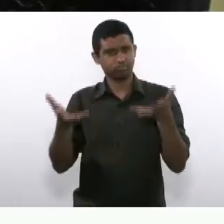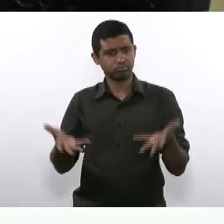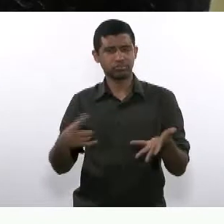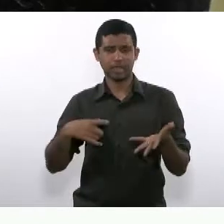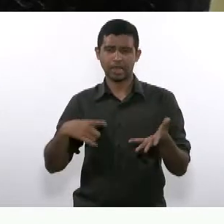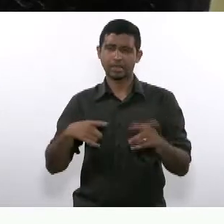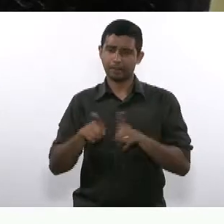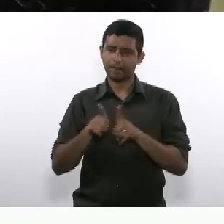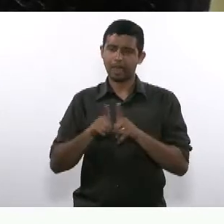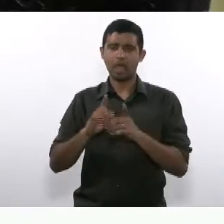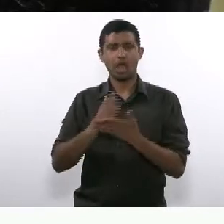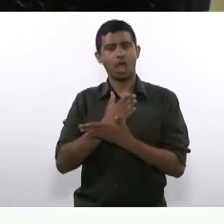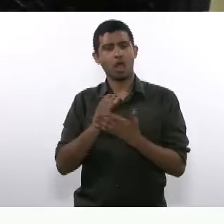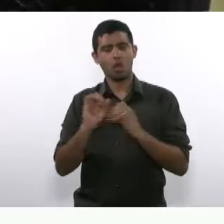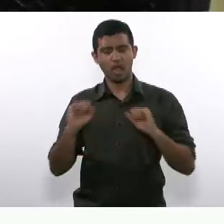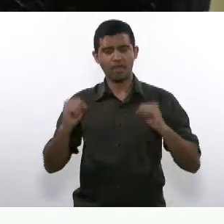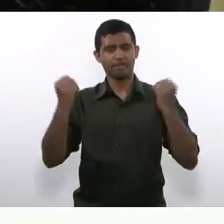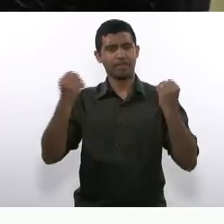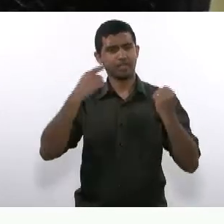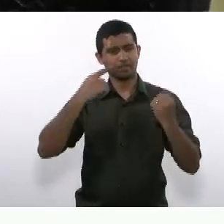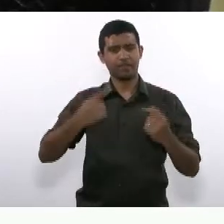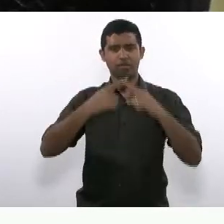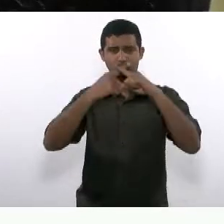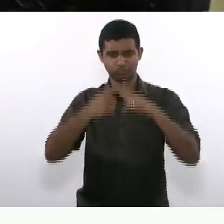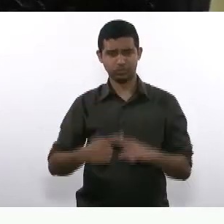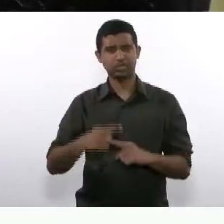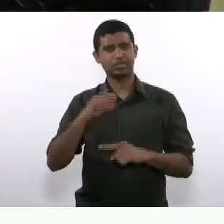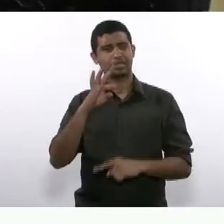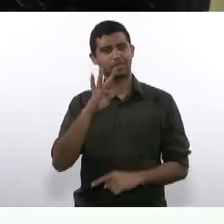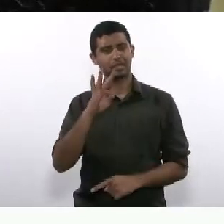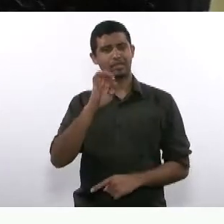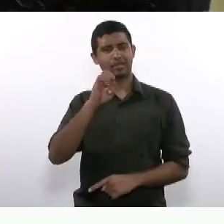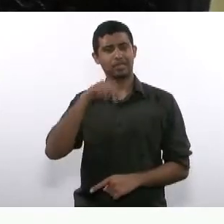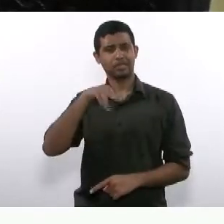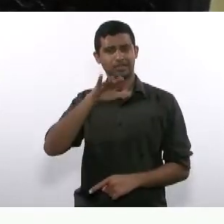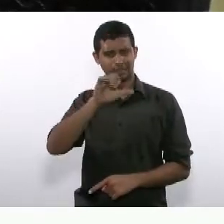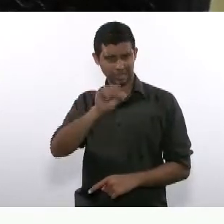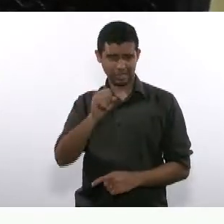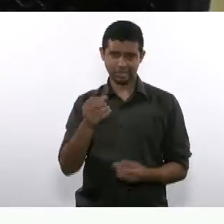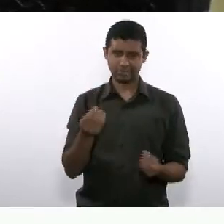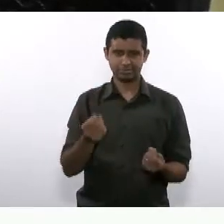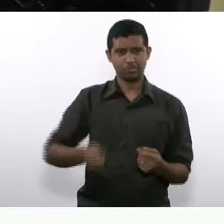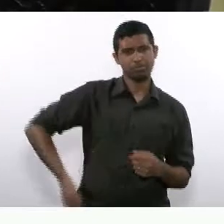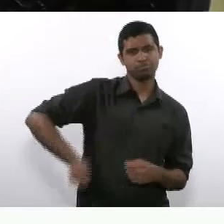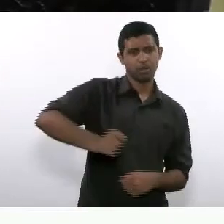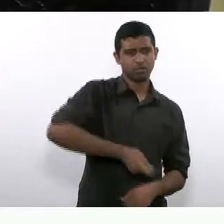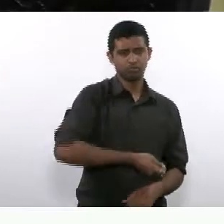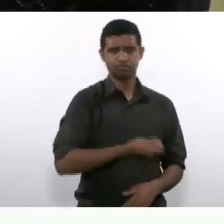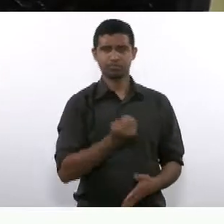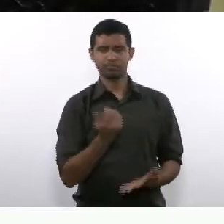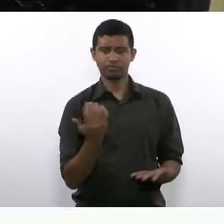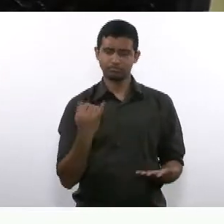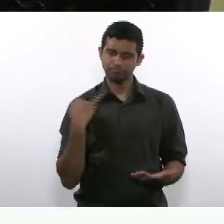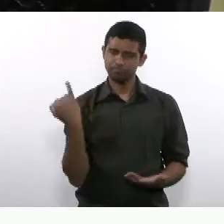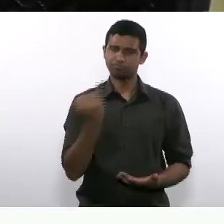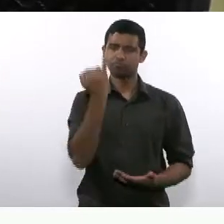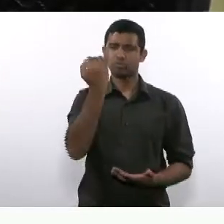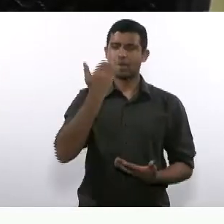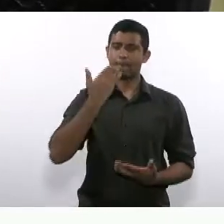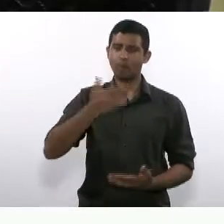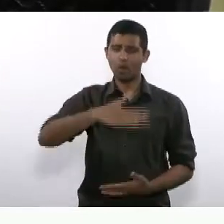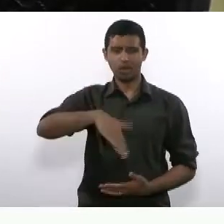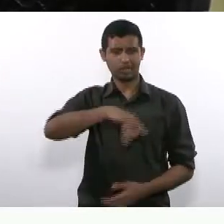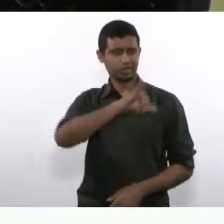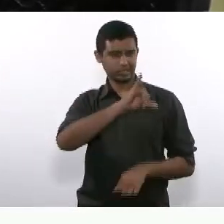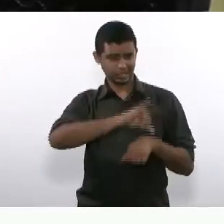eventos, torneio de tênis e tudo mais, que é importante, atrai, fixa o Rio de Janeiro como a